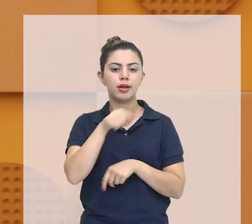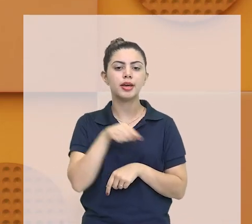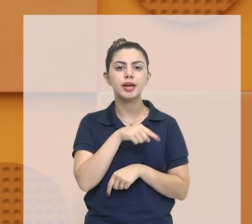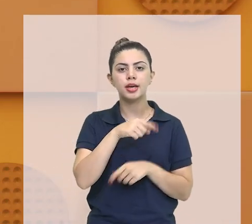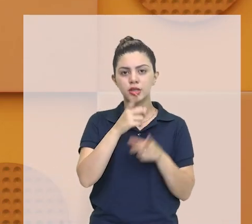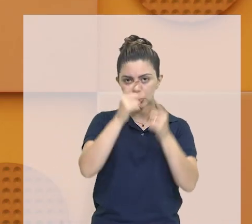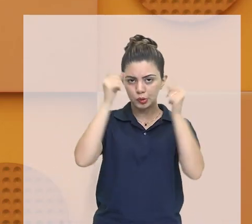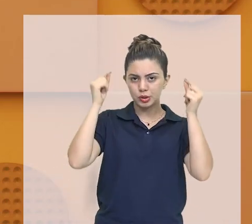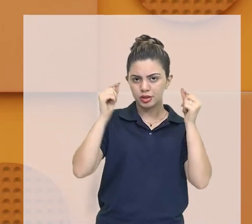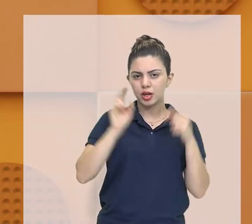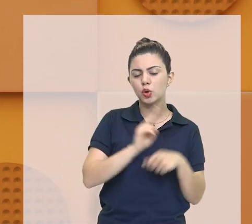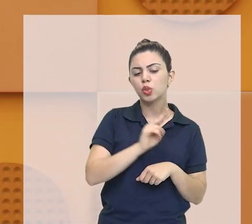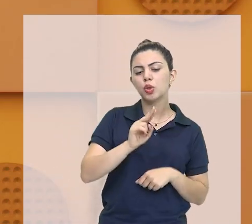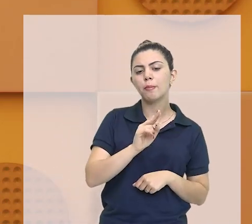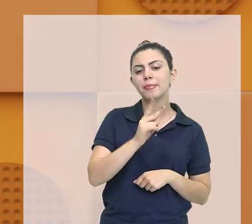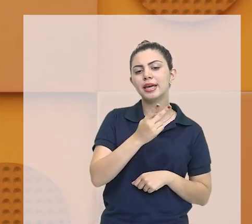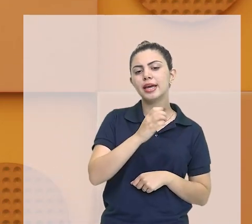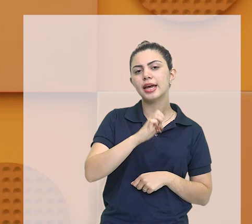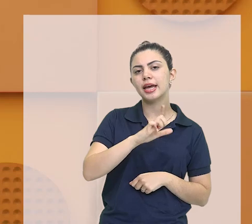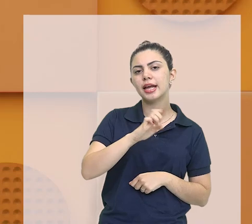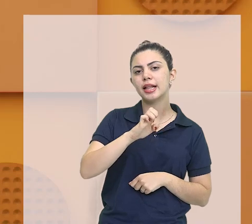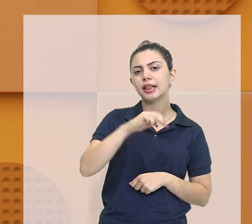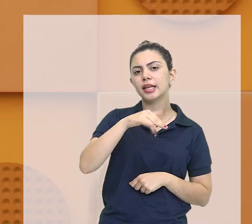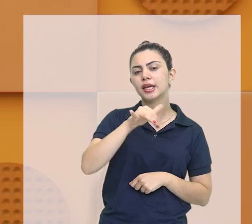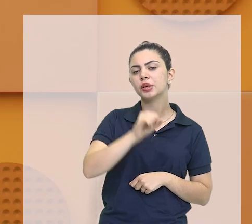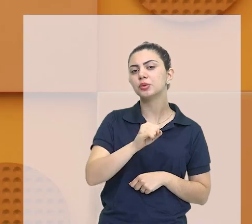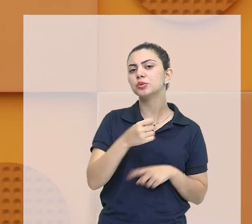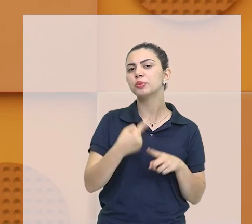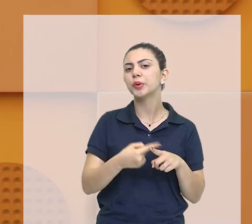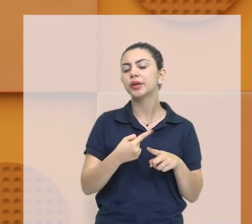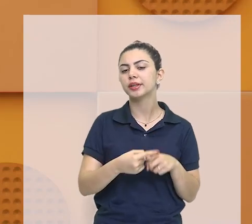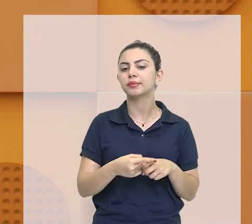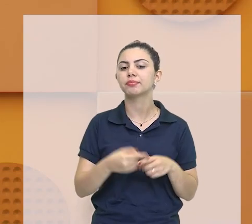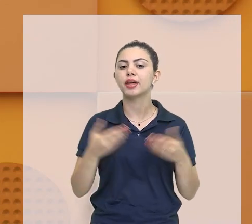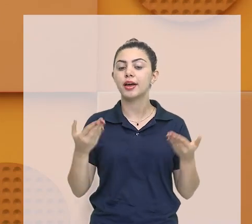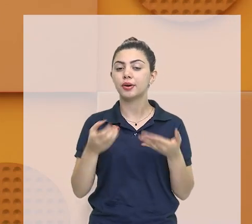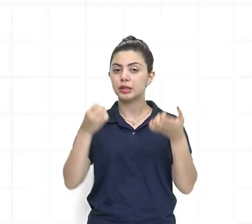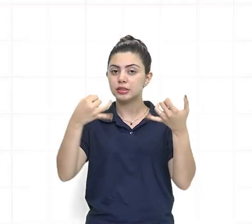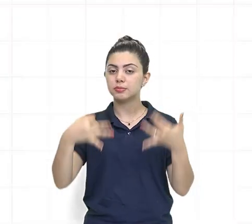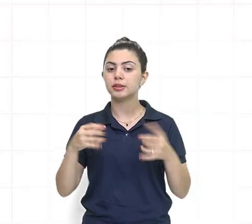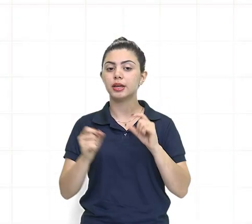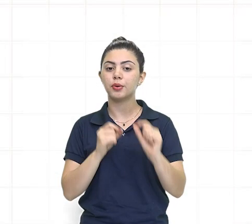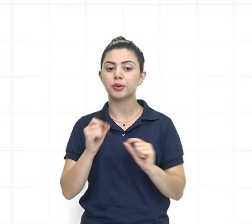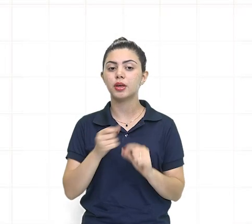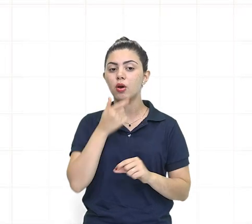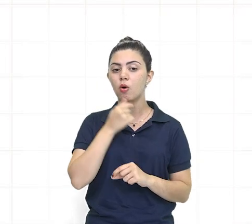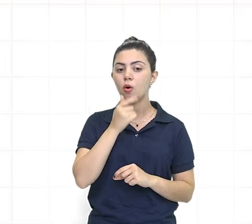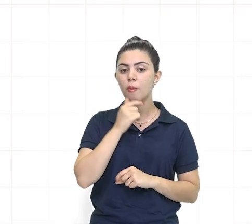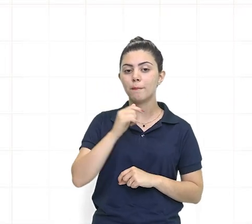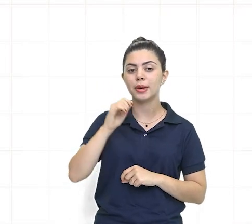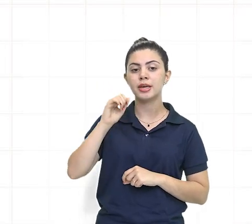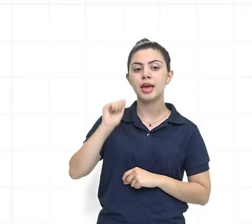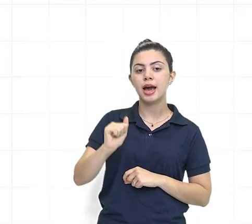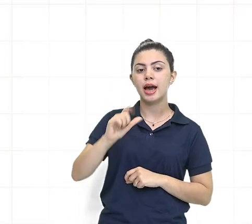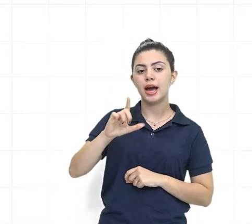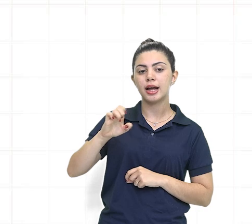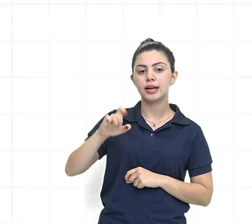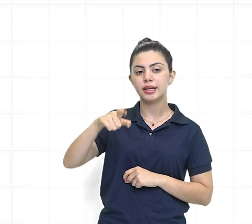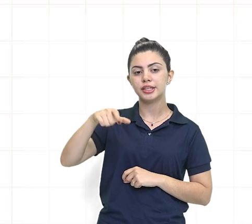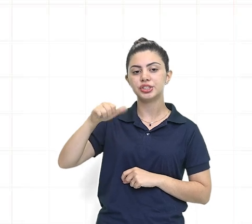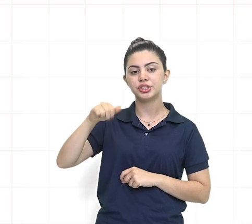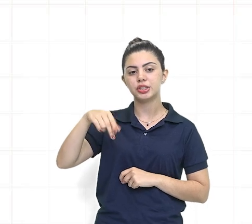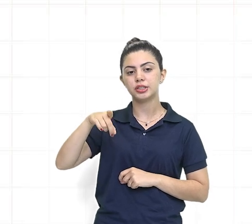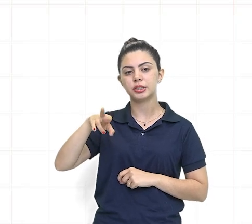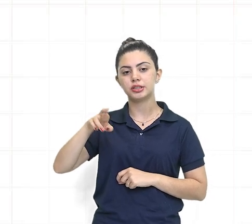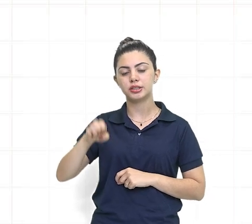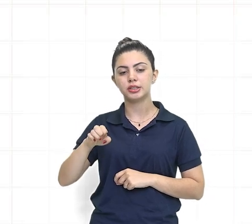de helenos, tá? Então, vamos falar agora sobre o Alexandre o Grande. Afinal de contas, ele foi aí um